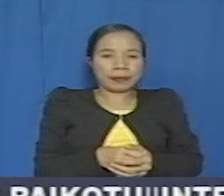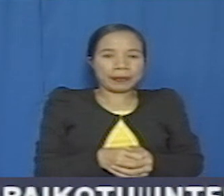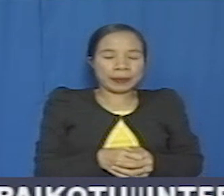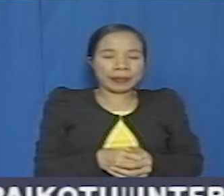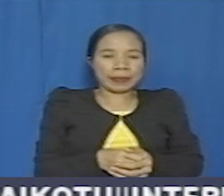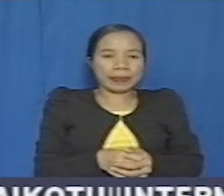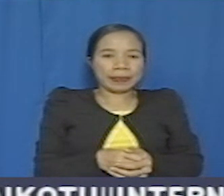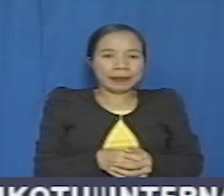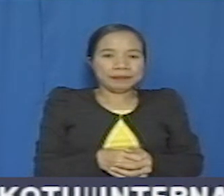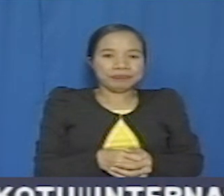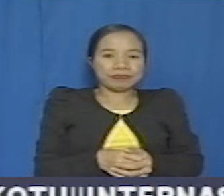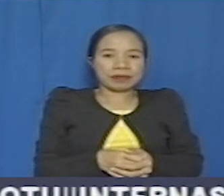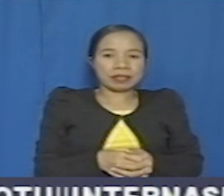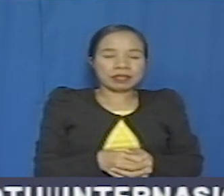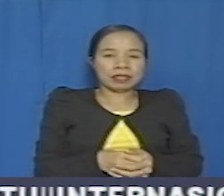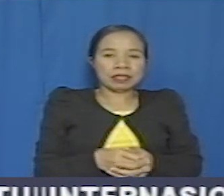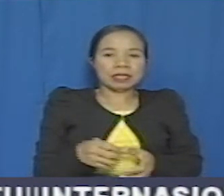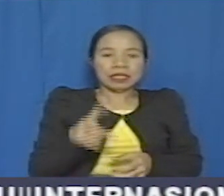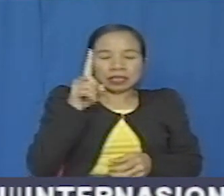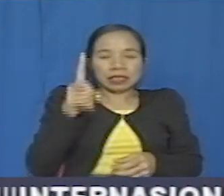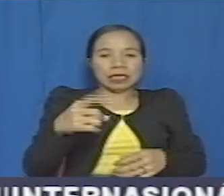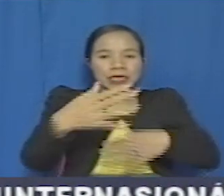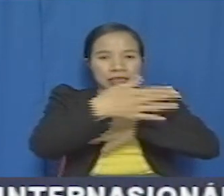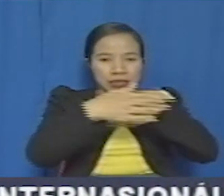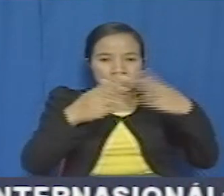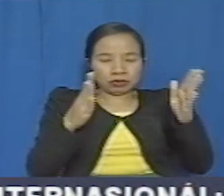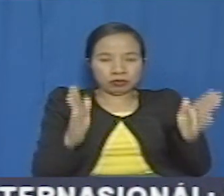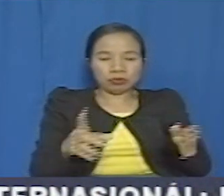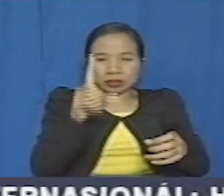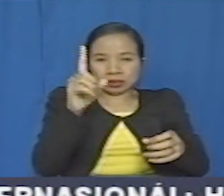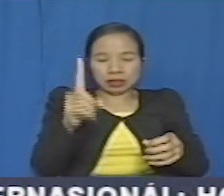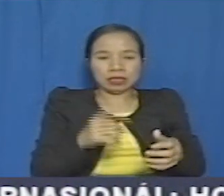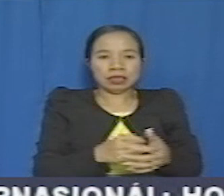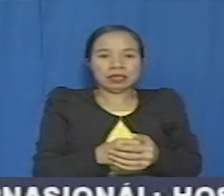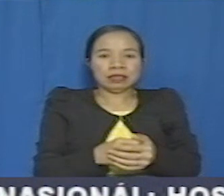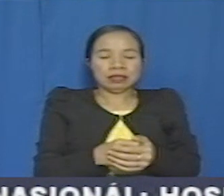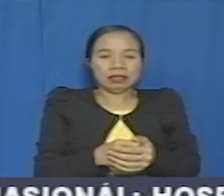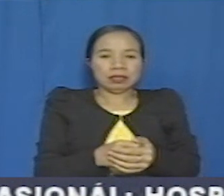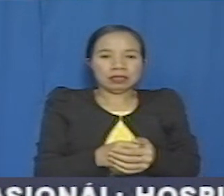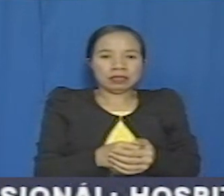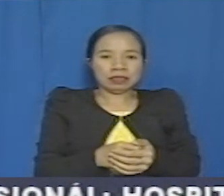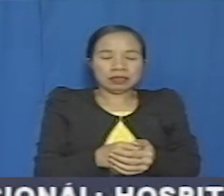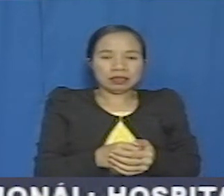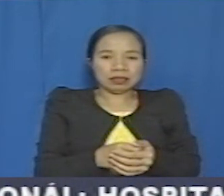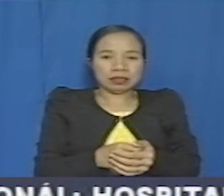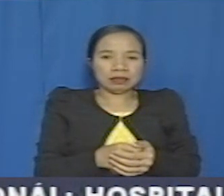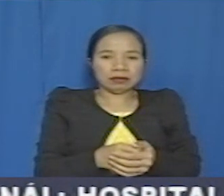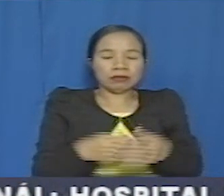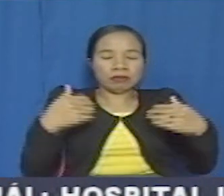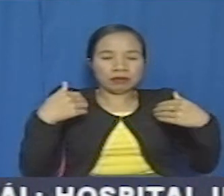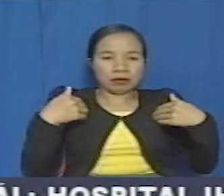ampul ida, iha dos ida, ampul rua mak congelado, iha dos ida, no ampul rua selo, ma iha